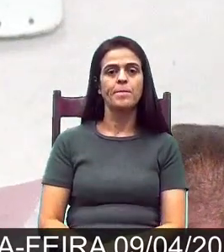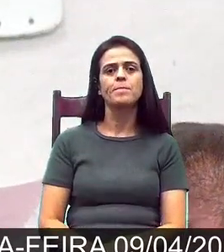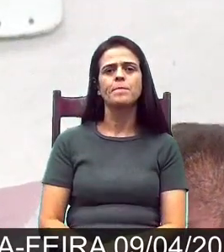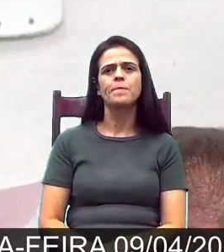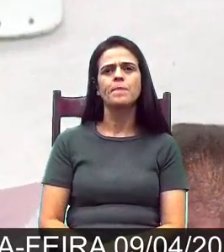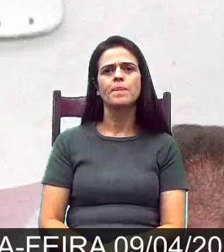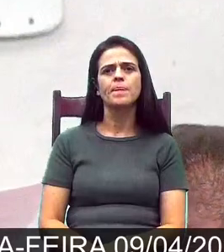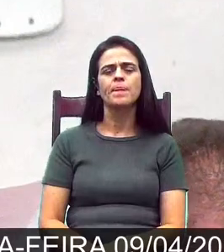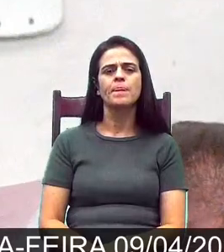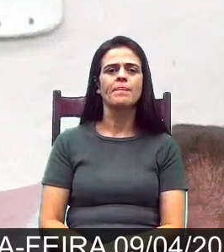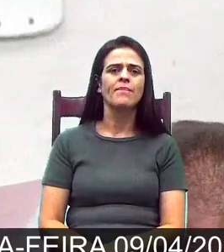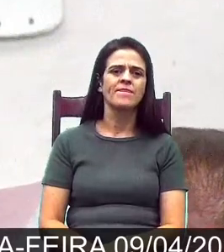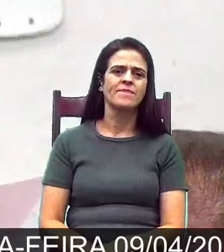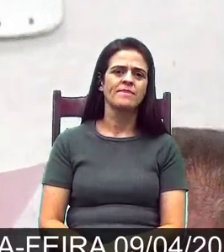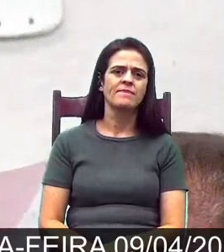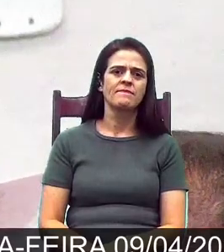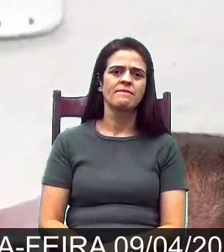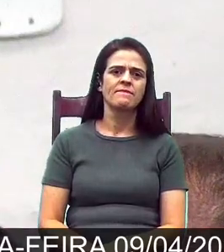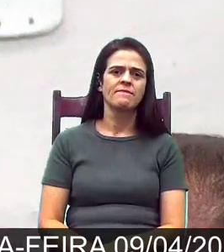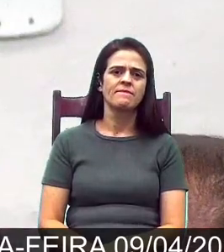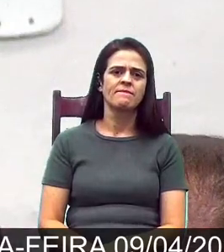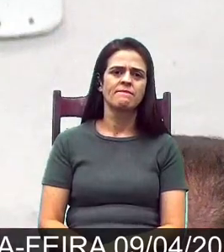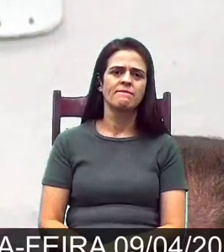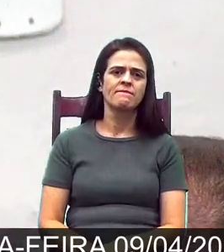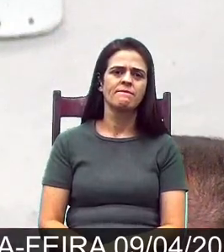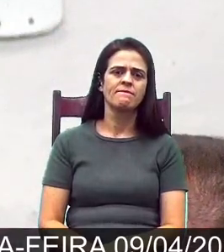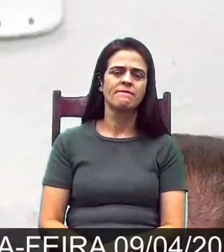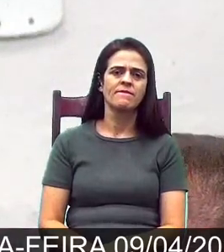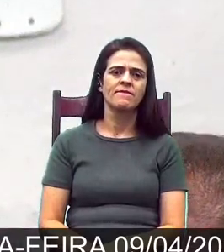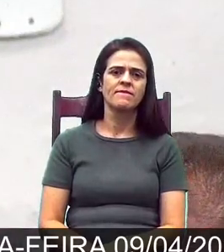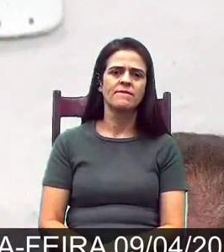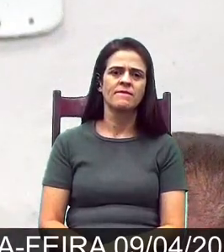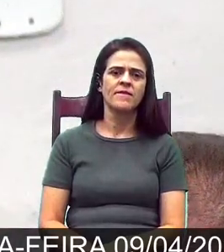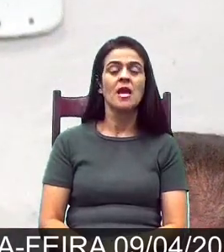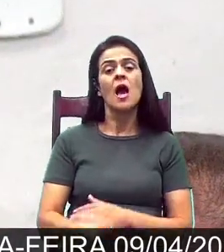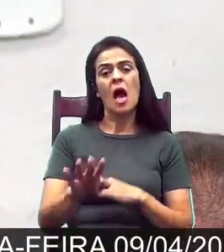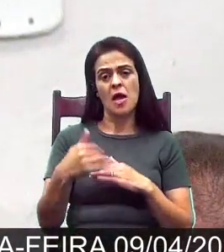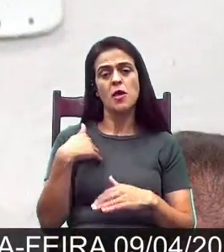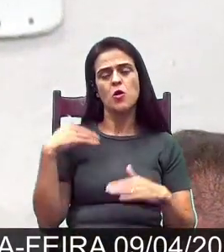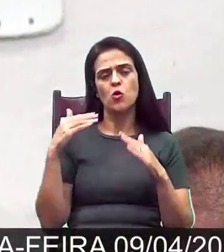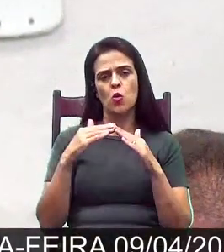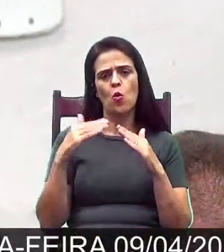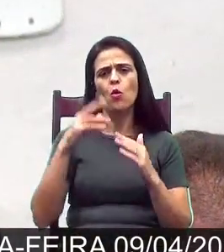Daria para dar uma certa razão para o Poder Público